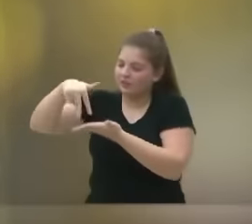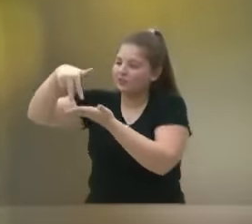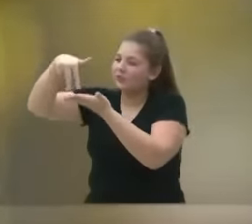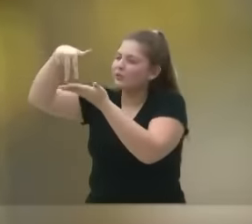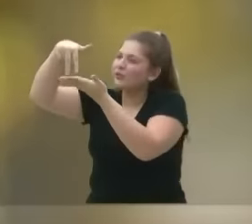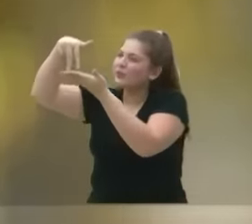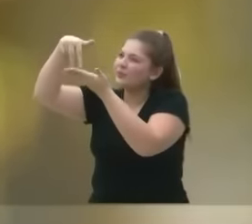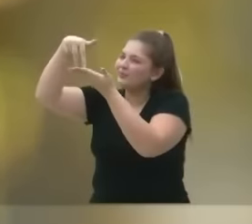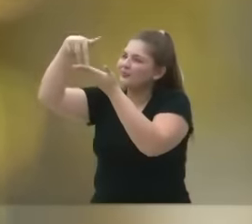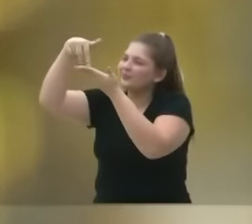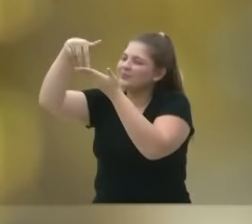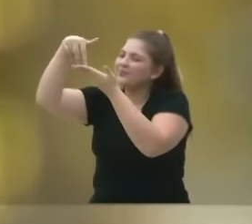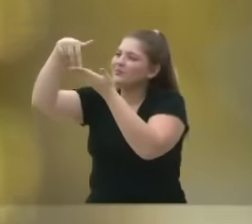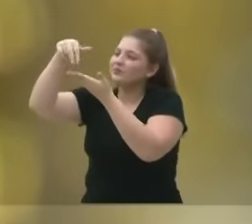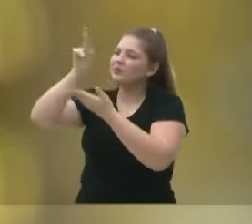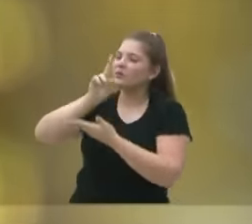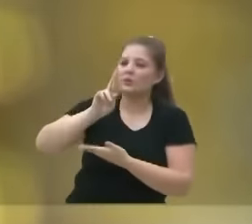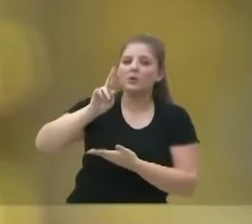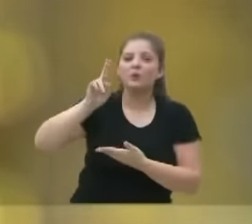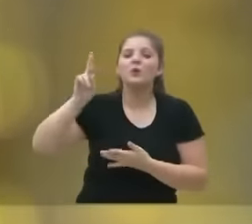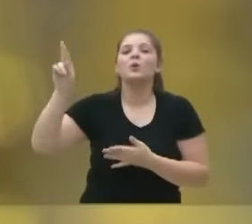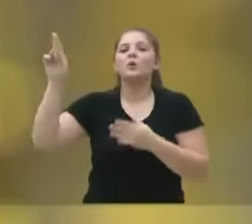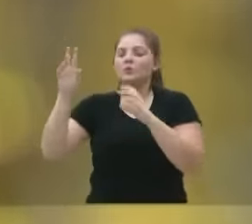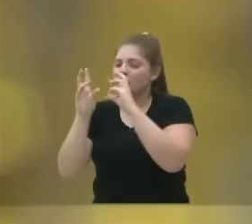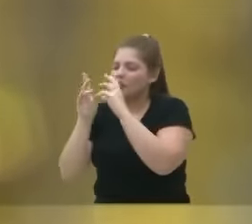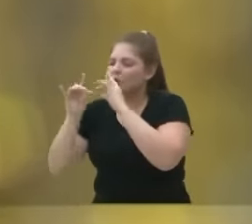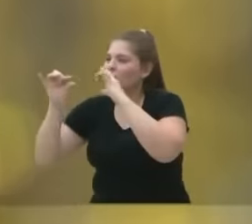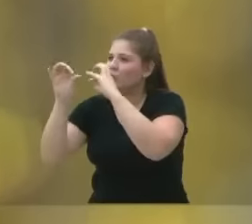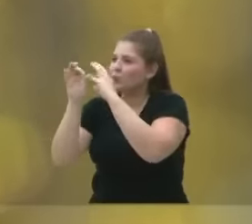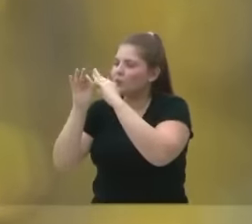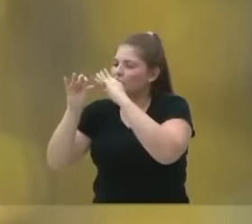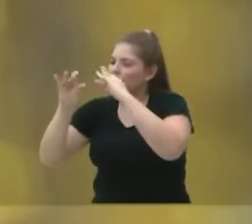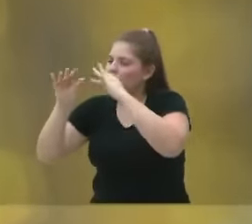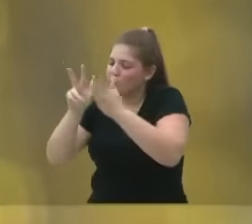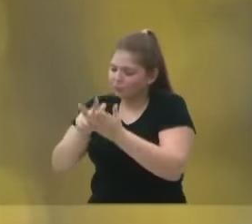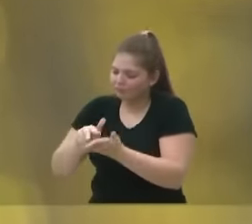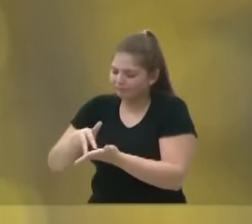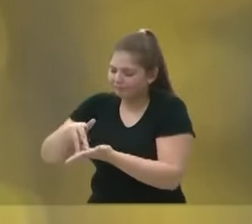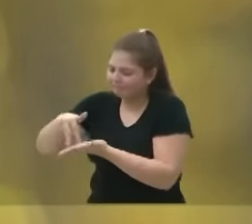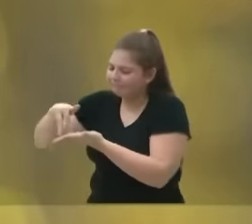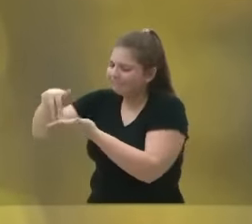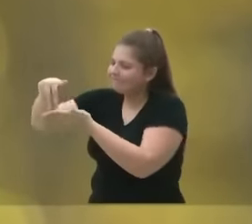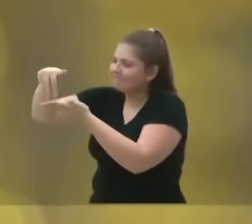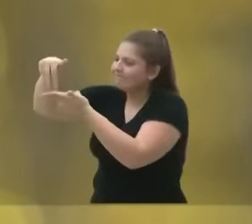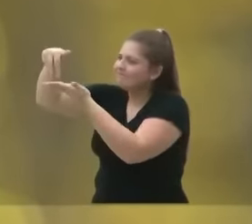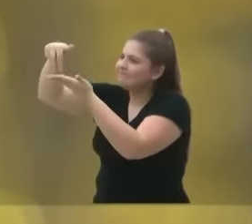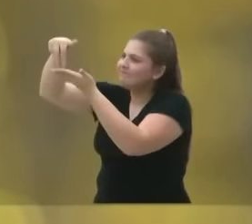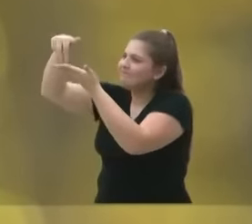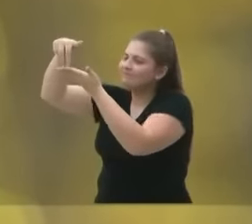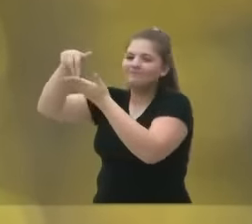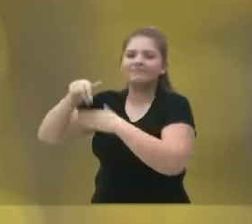elevou, o Senhor subiu ao toque da